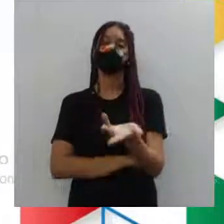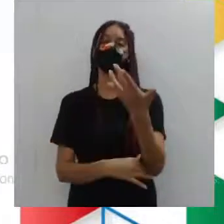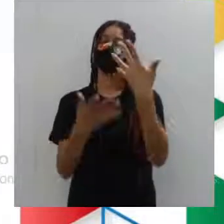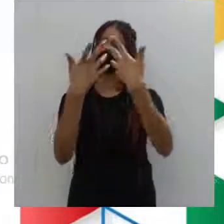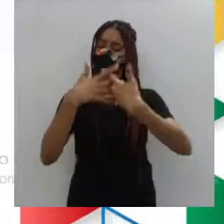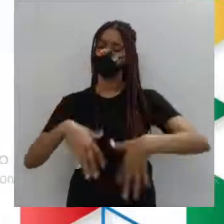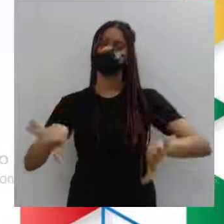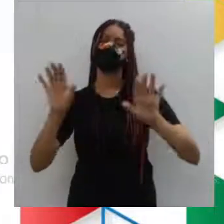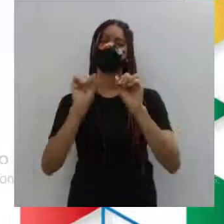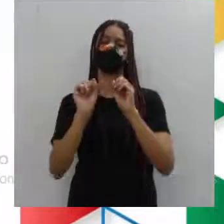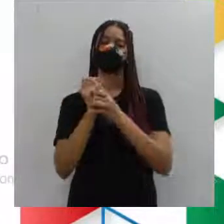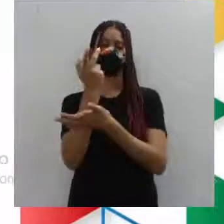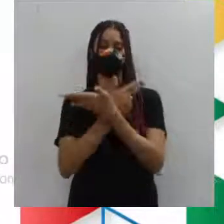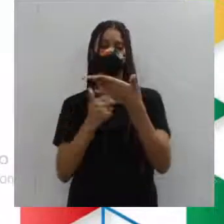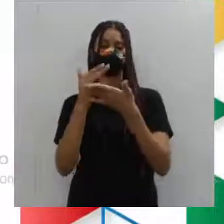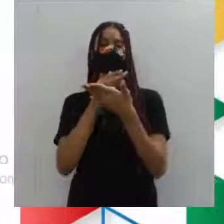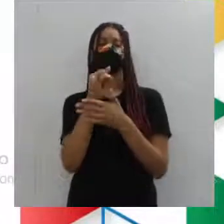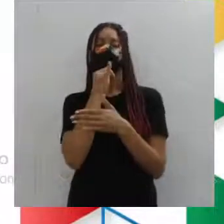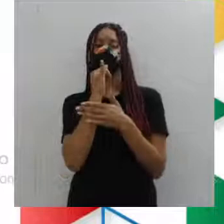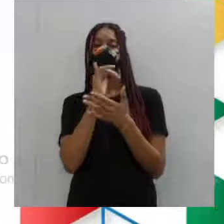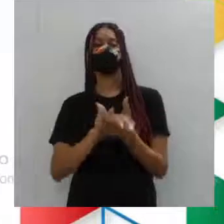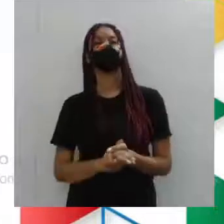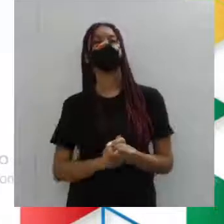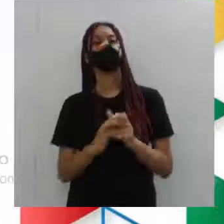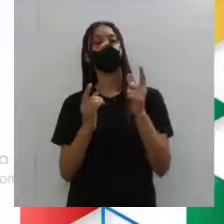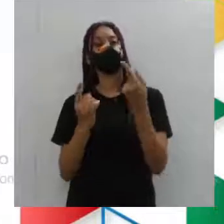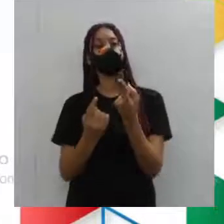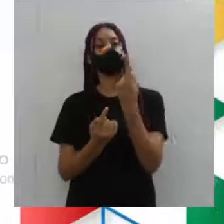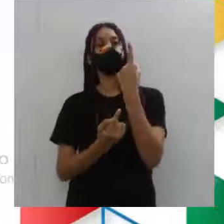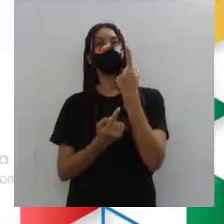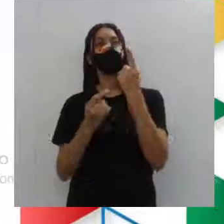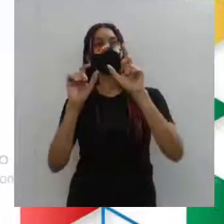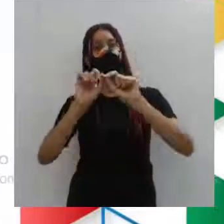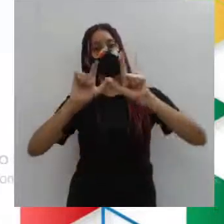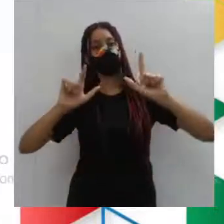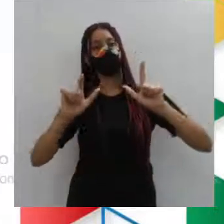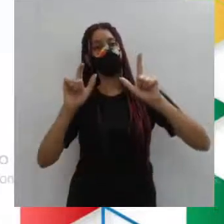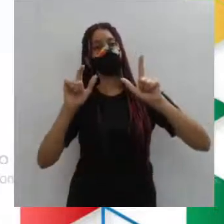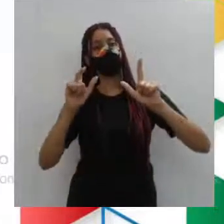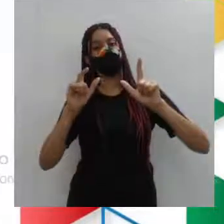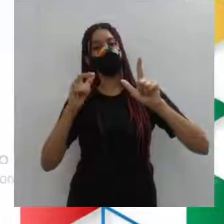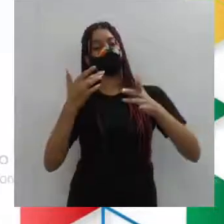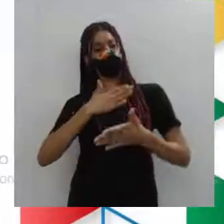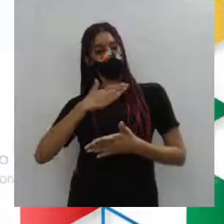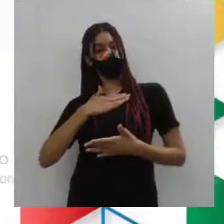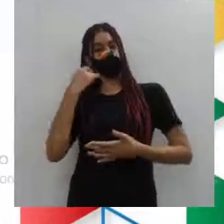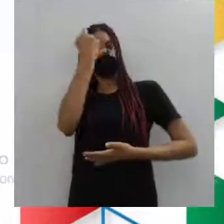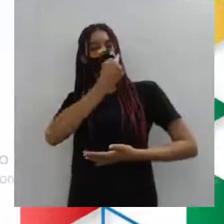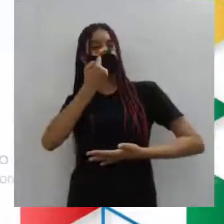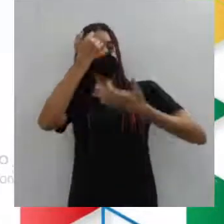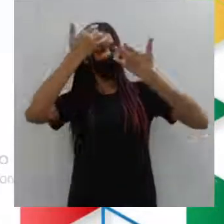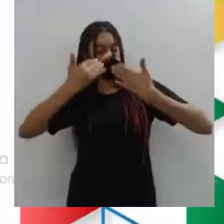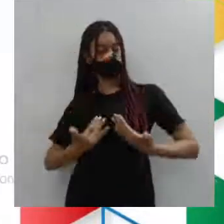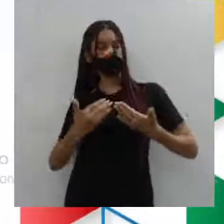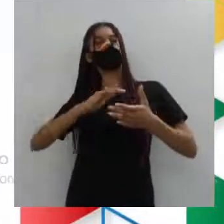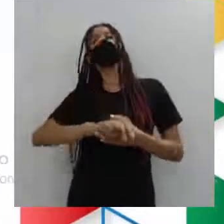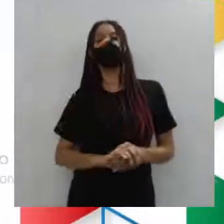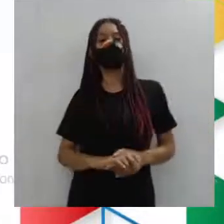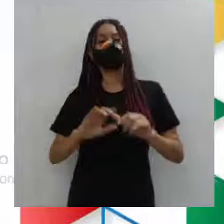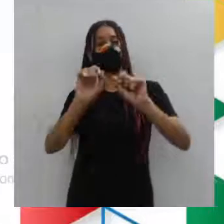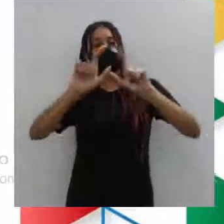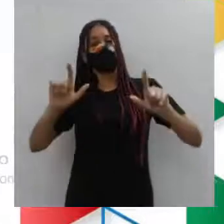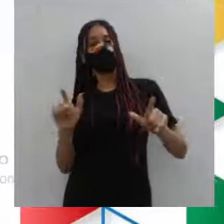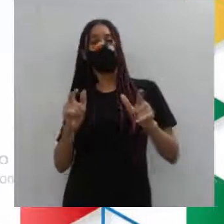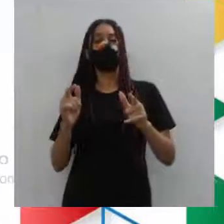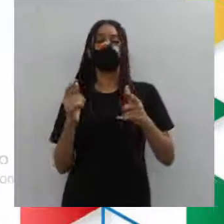natural, que eu faço um desenho, por exemplo, de um quadro pessoal, minha imagem, então é 1 para 1, e esse objeto é igual